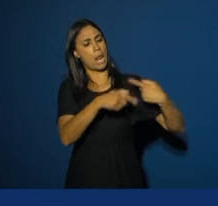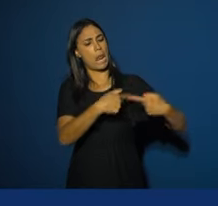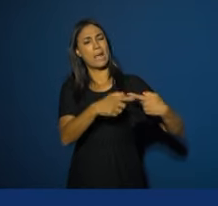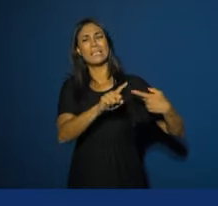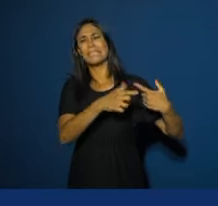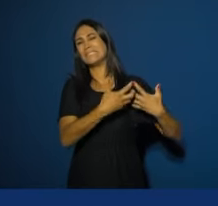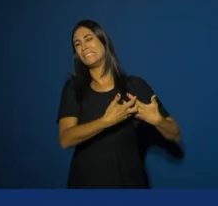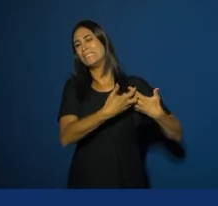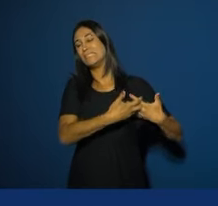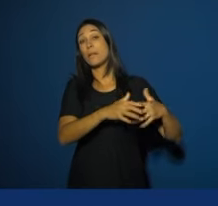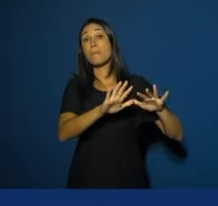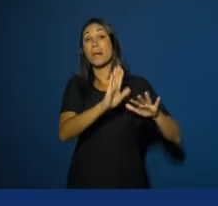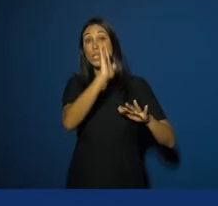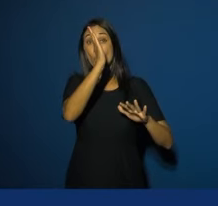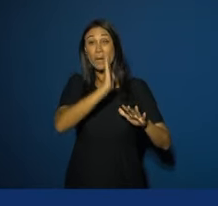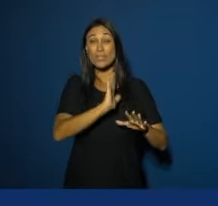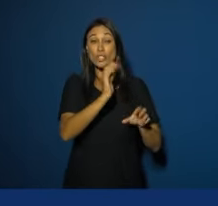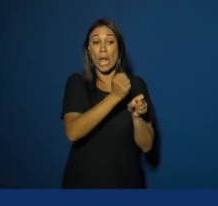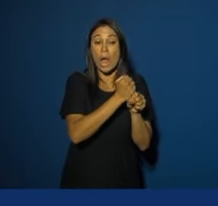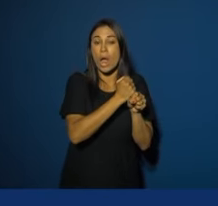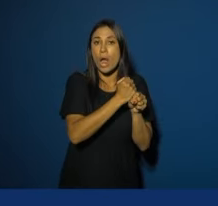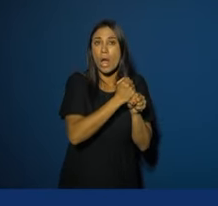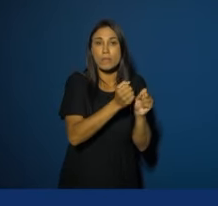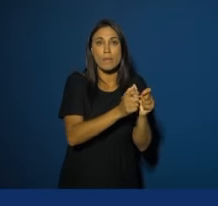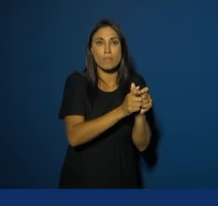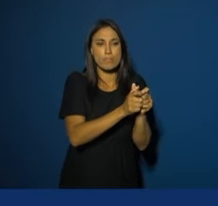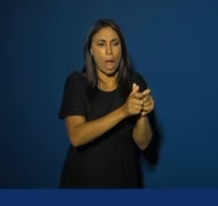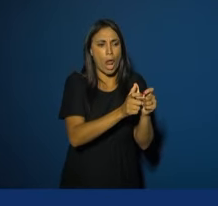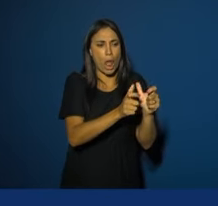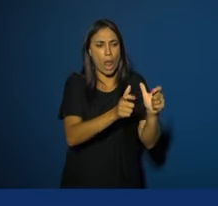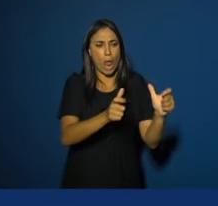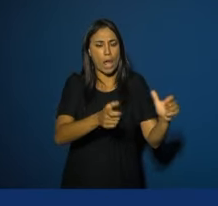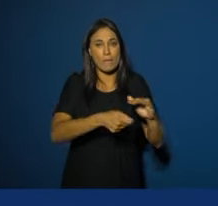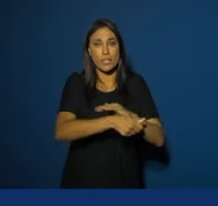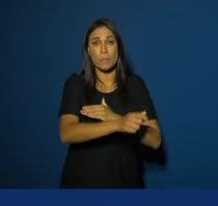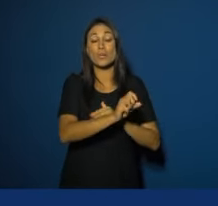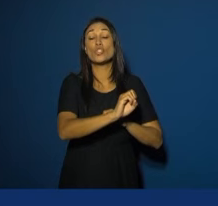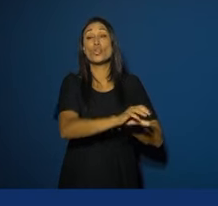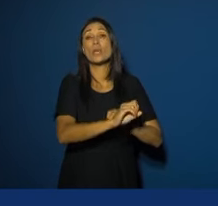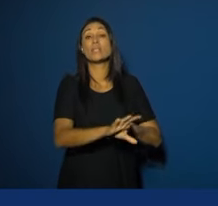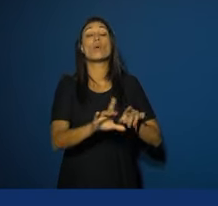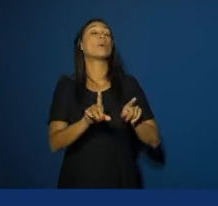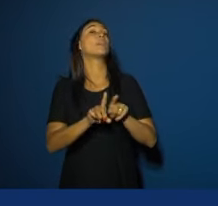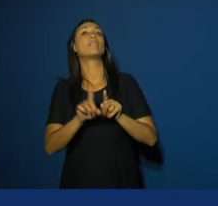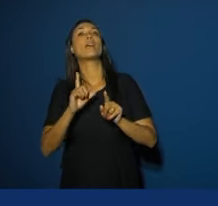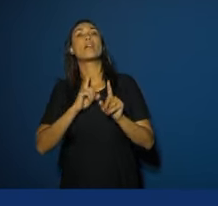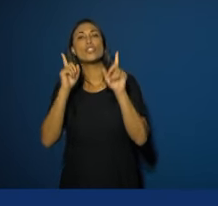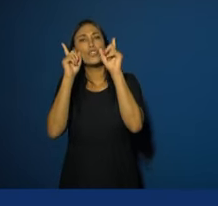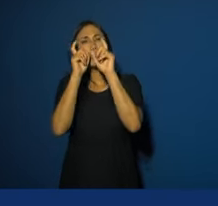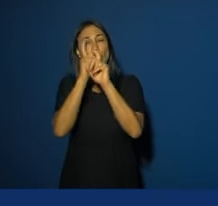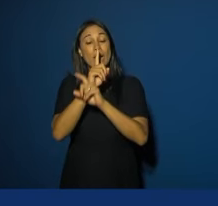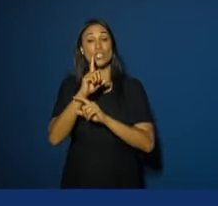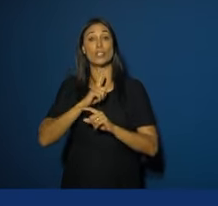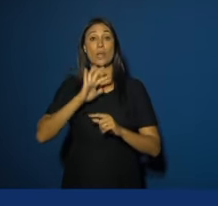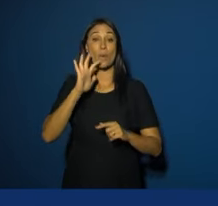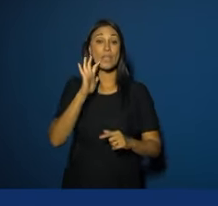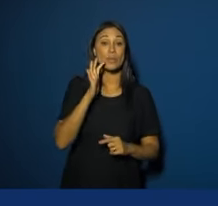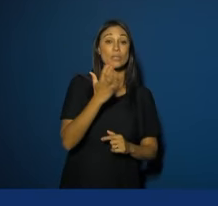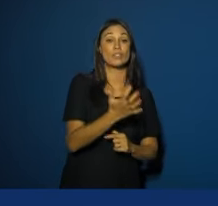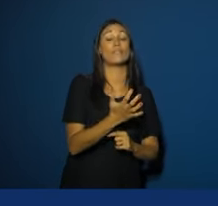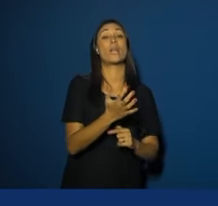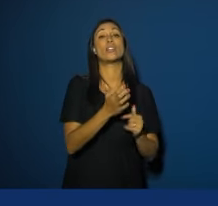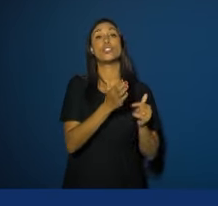complexa e o Brasil vem há anos ampliando o investimento em educação e com dificuldade de ter o mesmo resultado em ganho